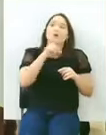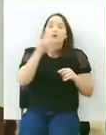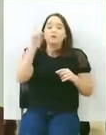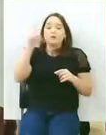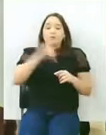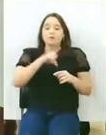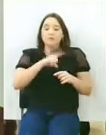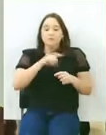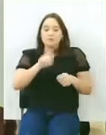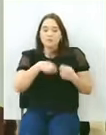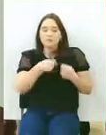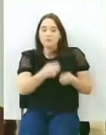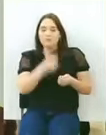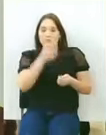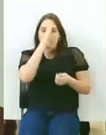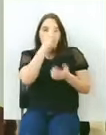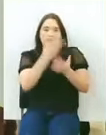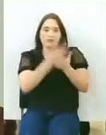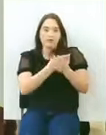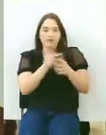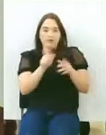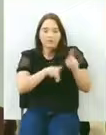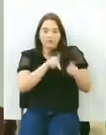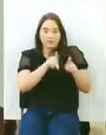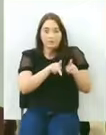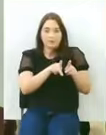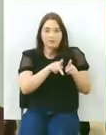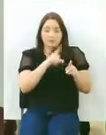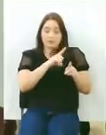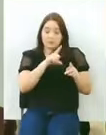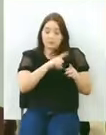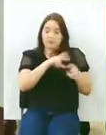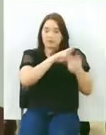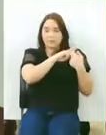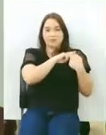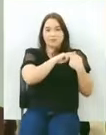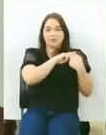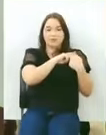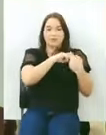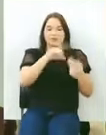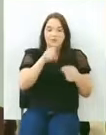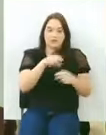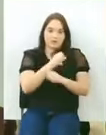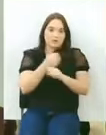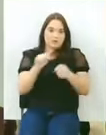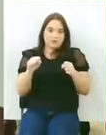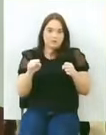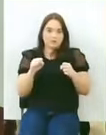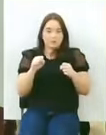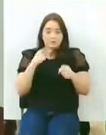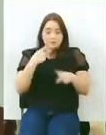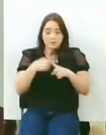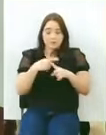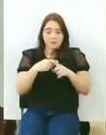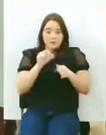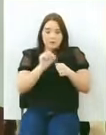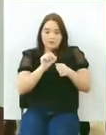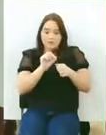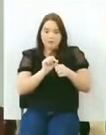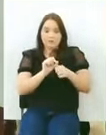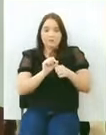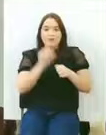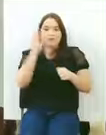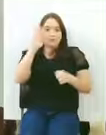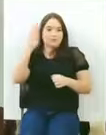é que Deus nos confiou o seu próprio povo para cuidarmos dele. A nossa responsabilidade, ela é enorme, porque ela é